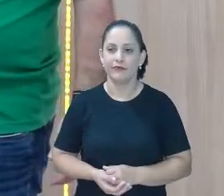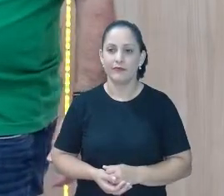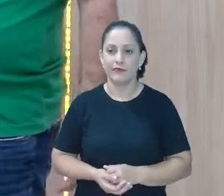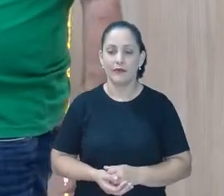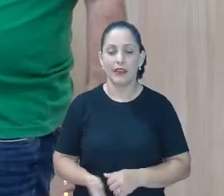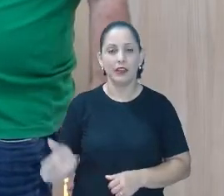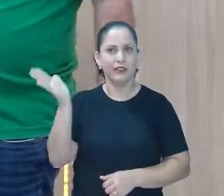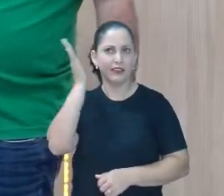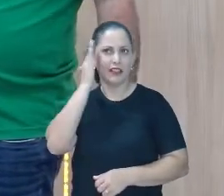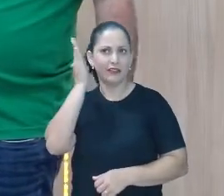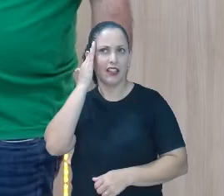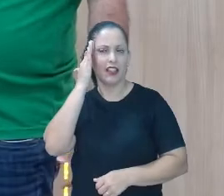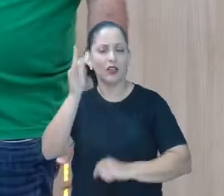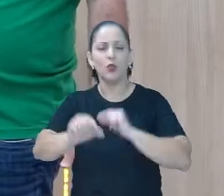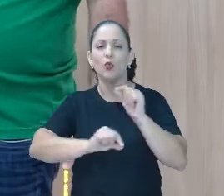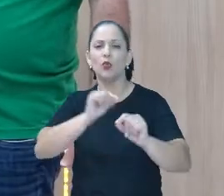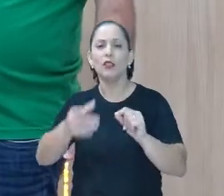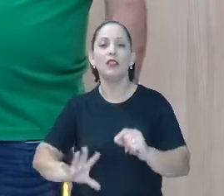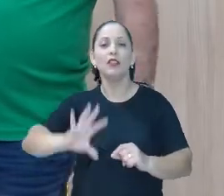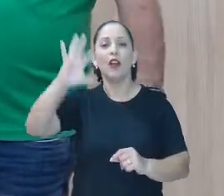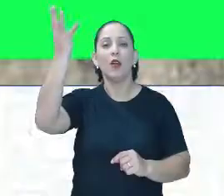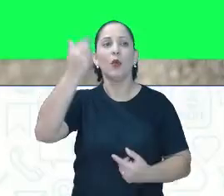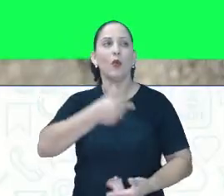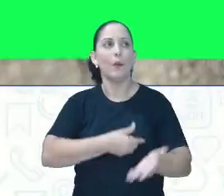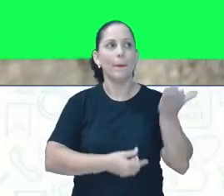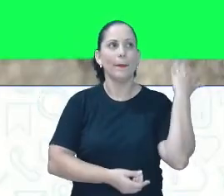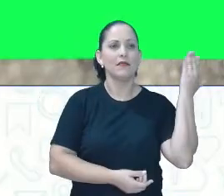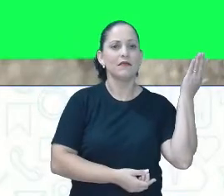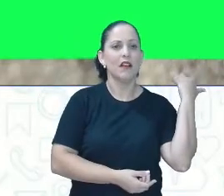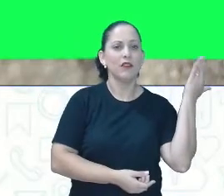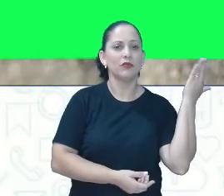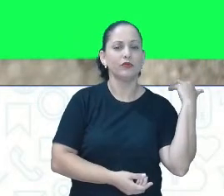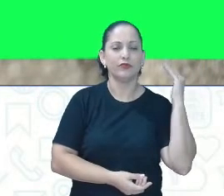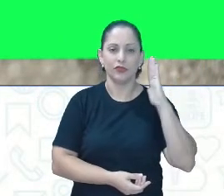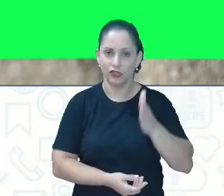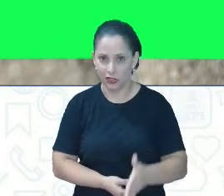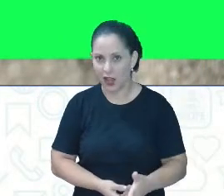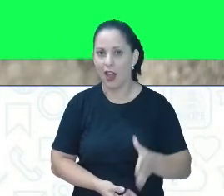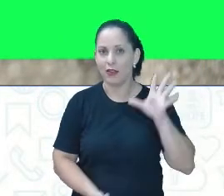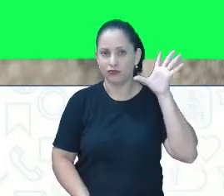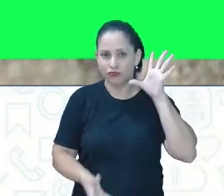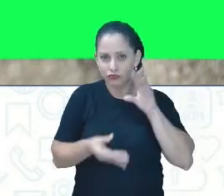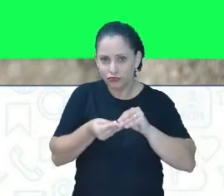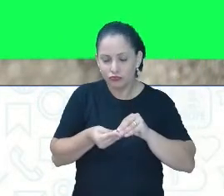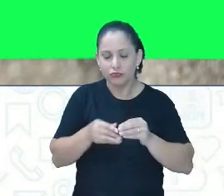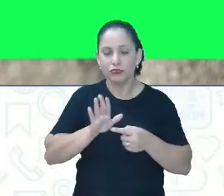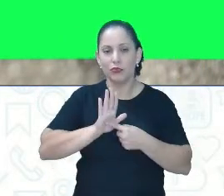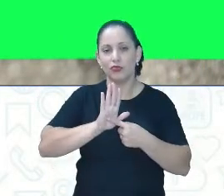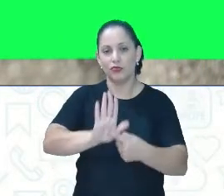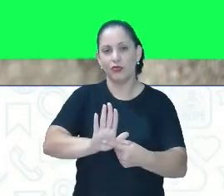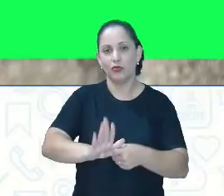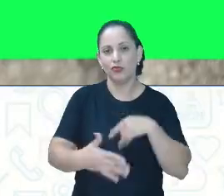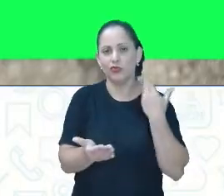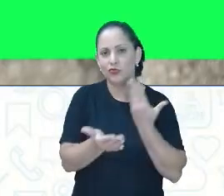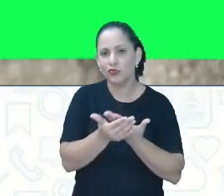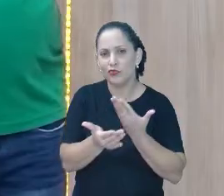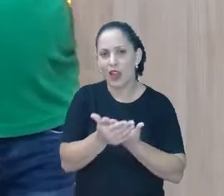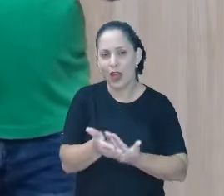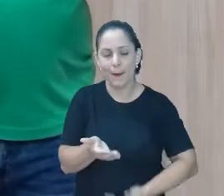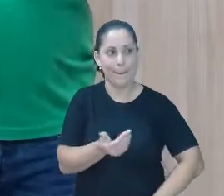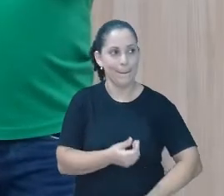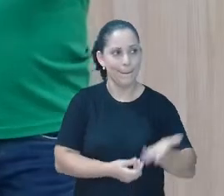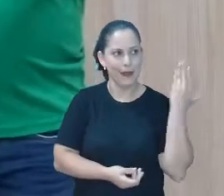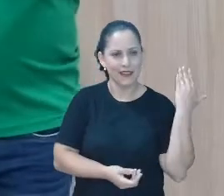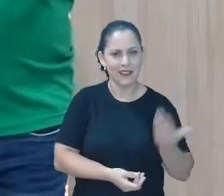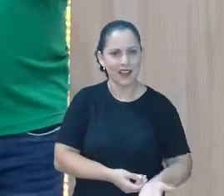Entender o passado também é importante, né, para compreender o presente. A gente já falou um pouco disso aqui, né, que a gente estuda também o